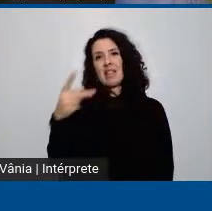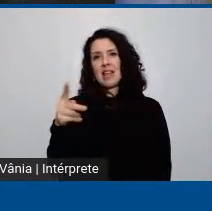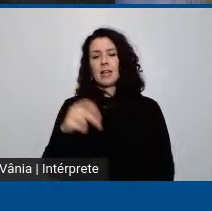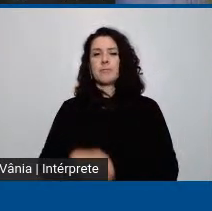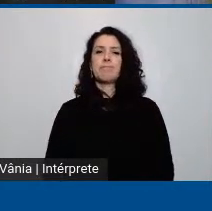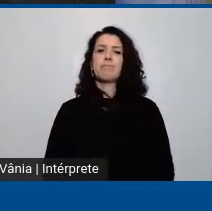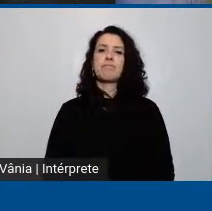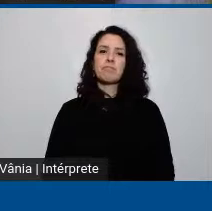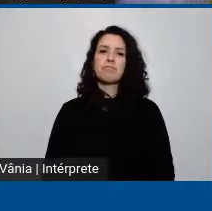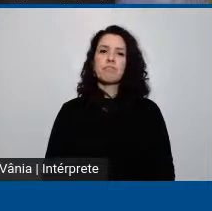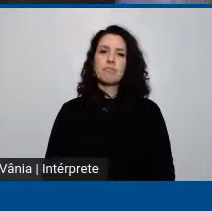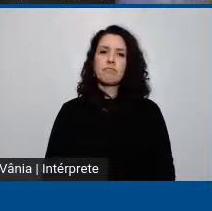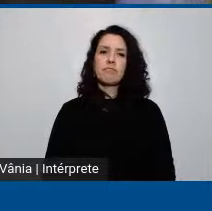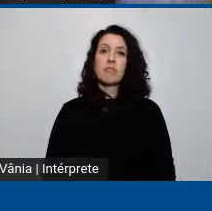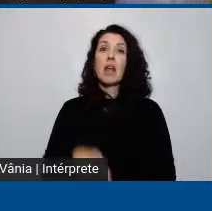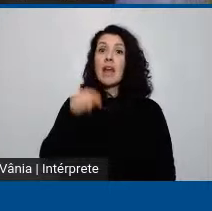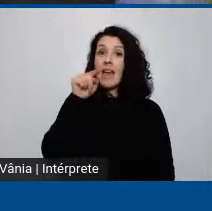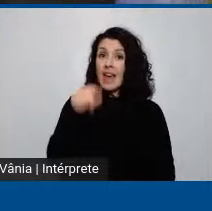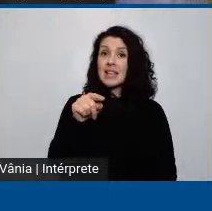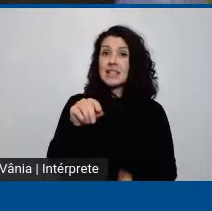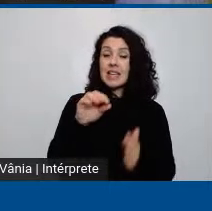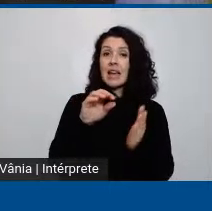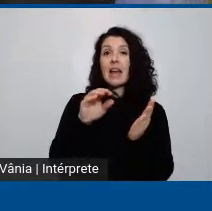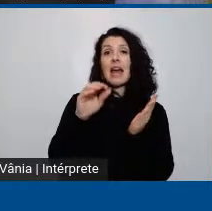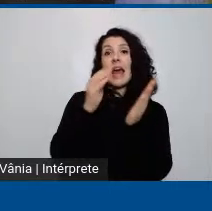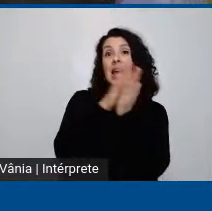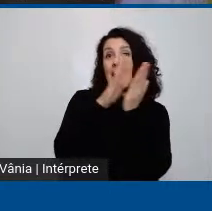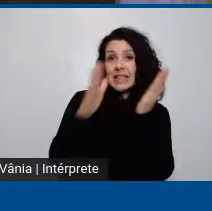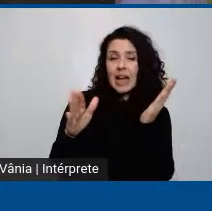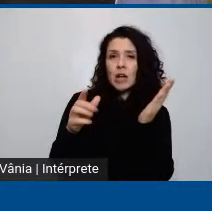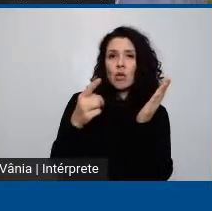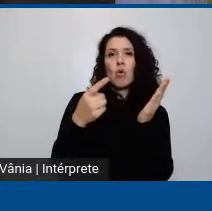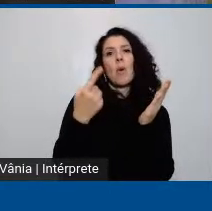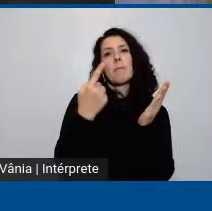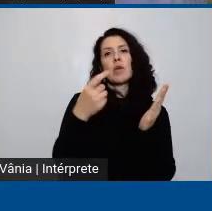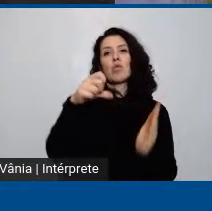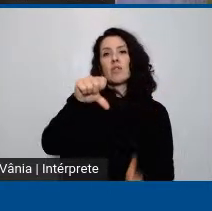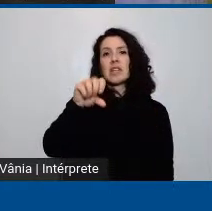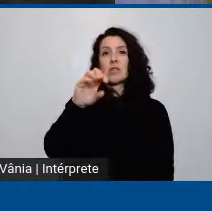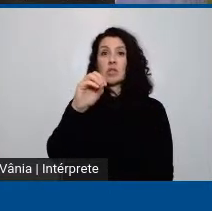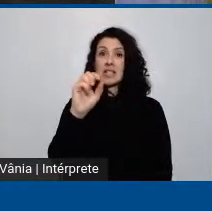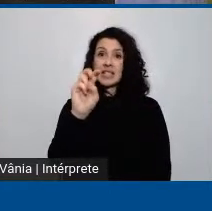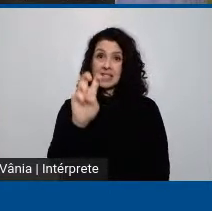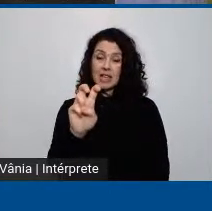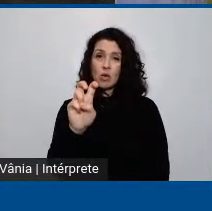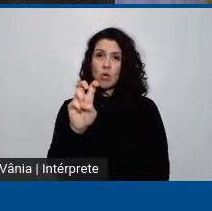Esse catálogo de 1905, né, ele representa, a meu ver,